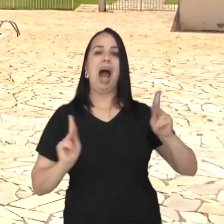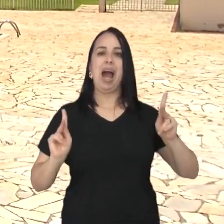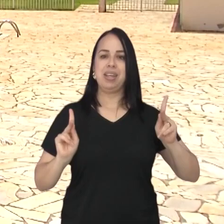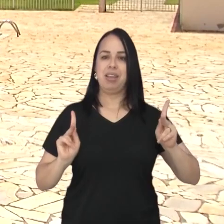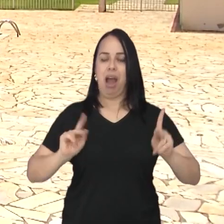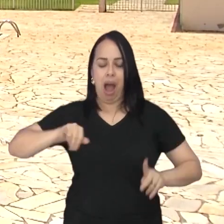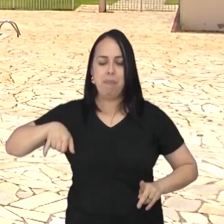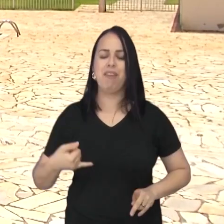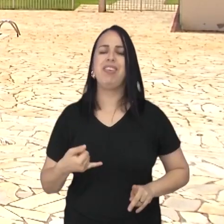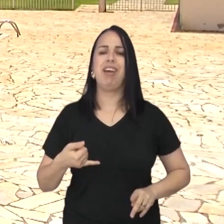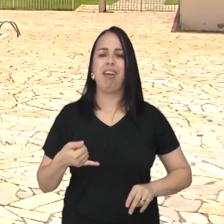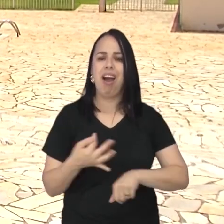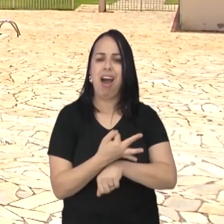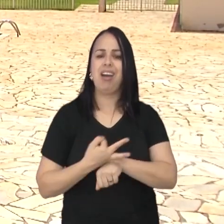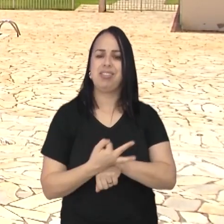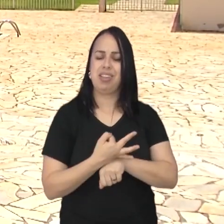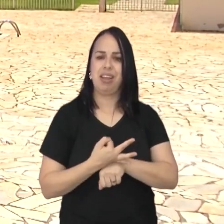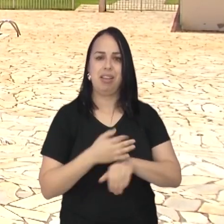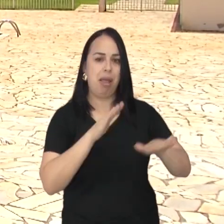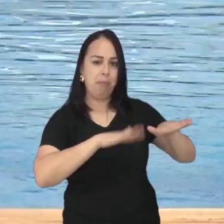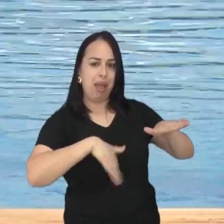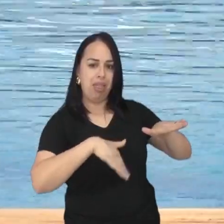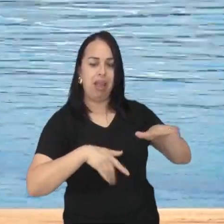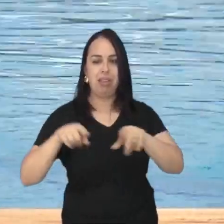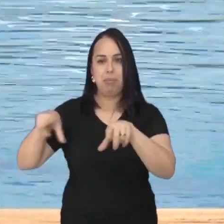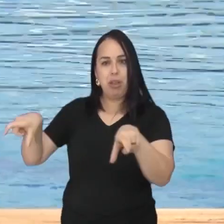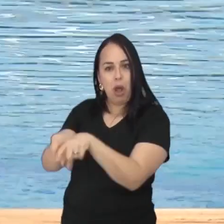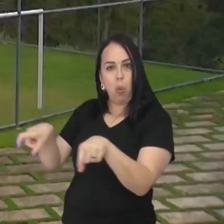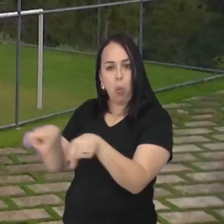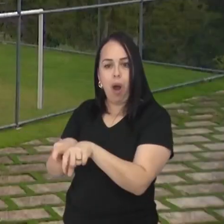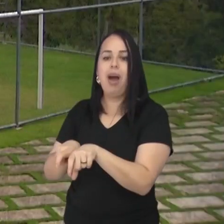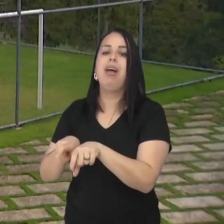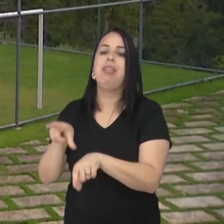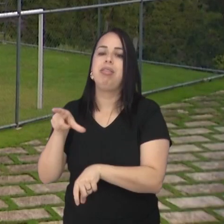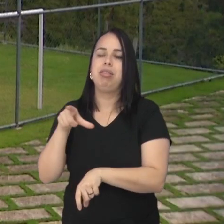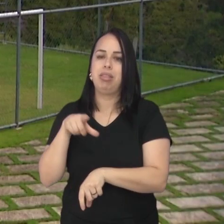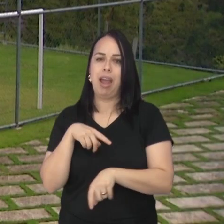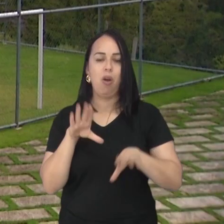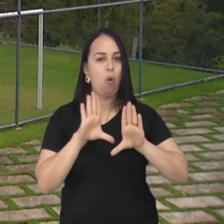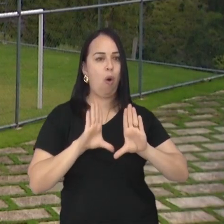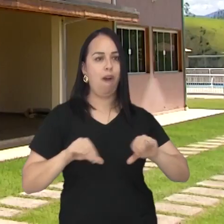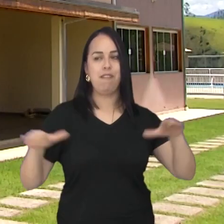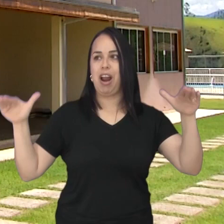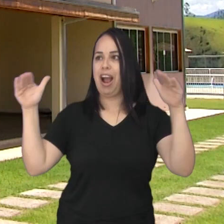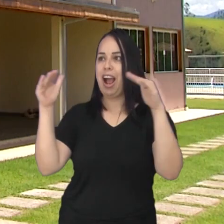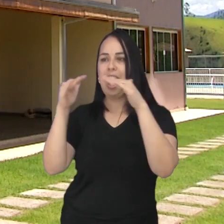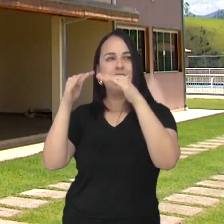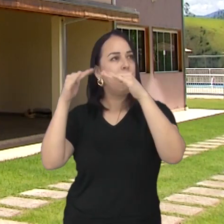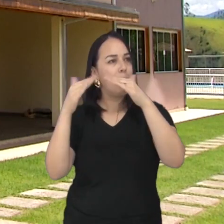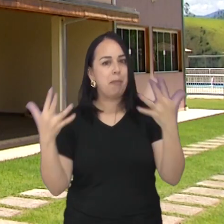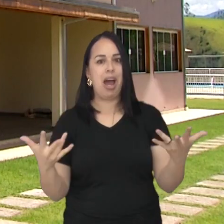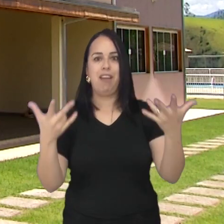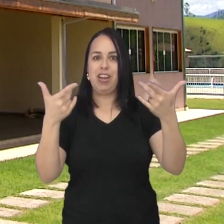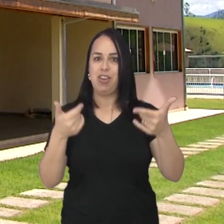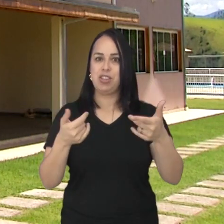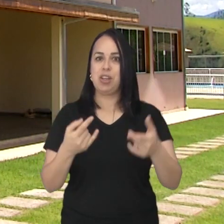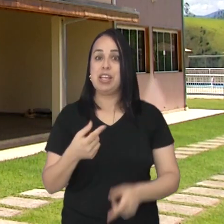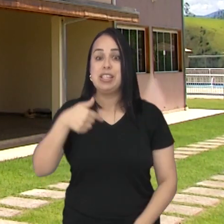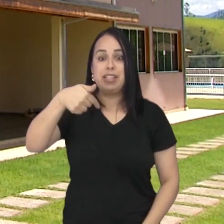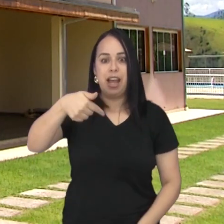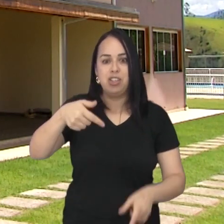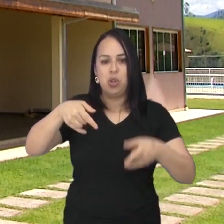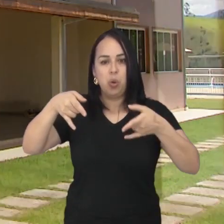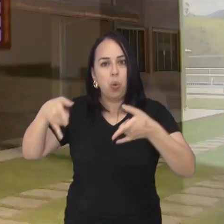busca tranquilidade na hora de aproveitar as férias. Além da piscina e do campo de futebol, tem o conforto de uma casa grande com